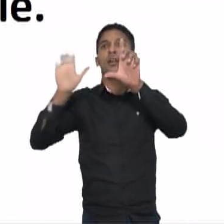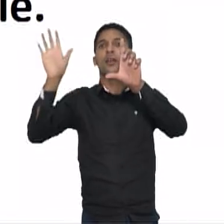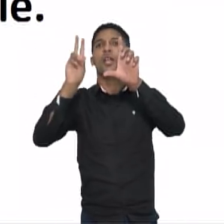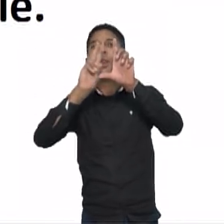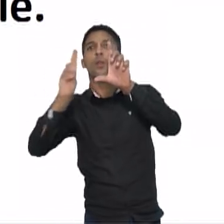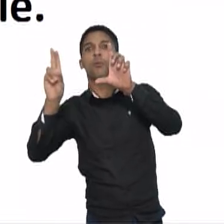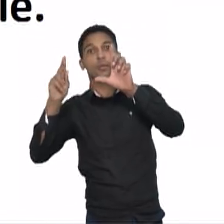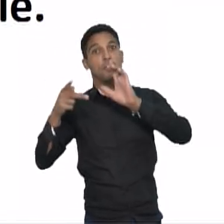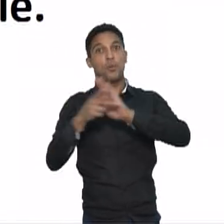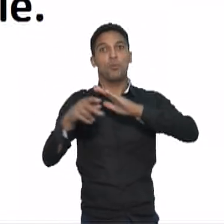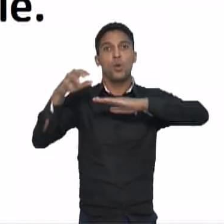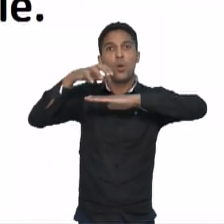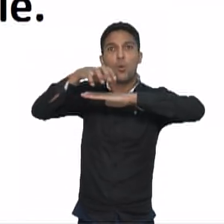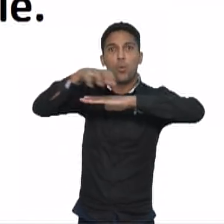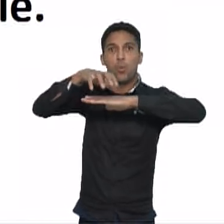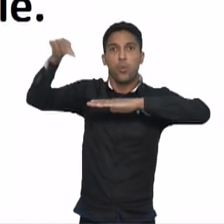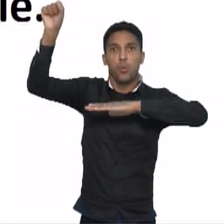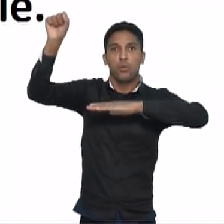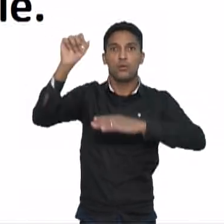científica.